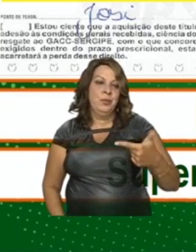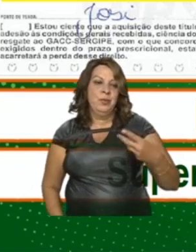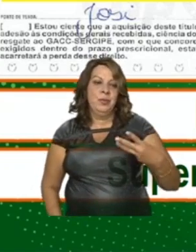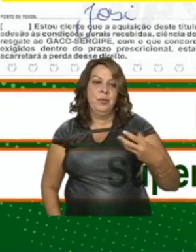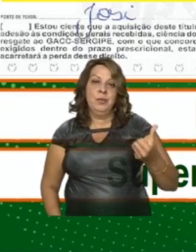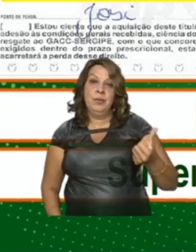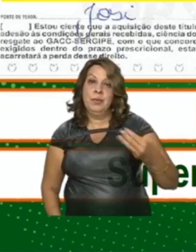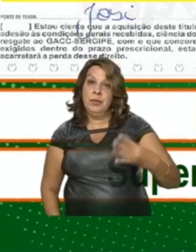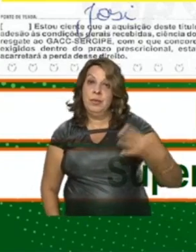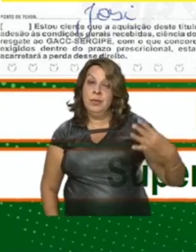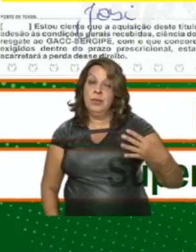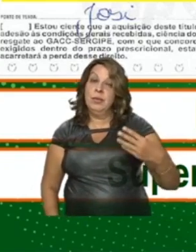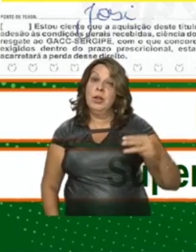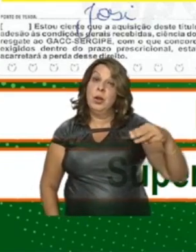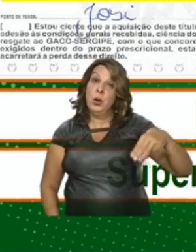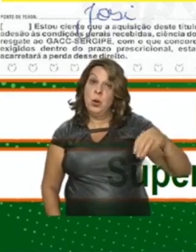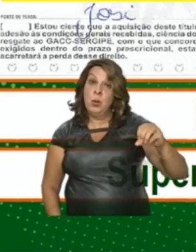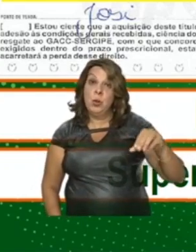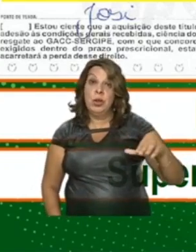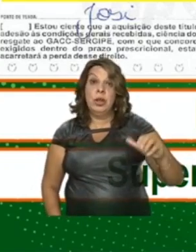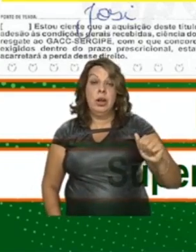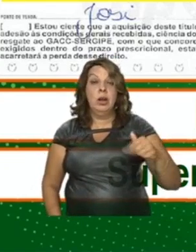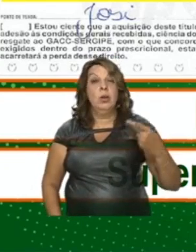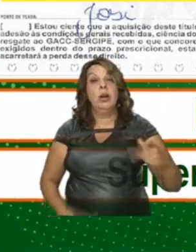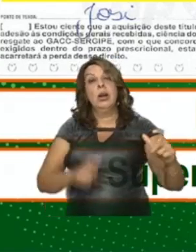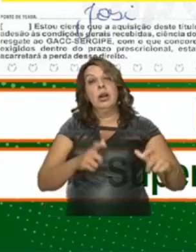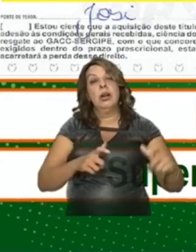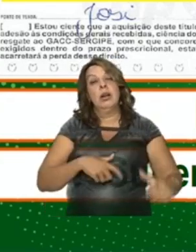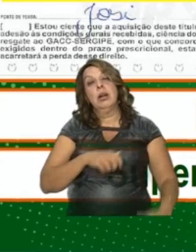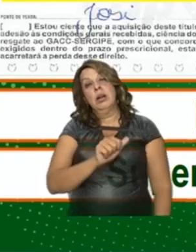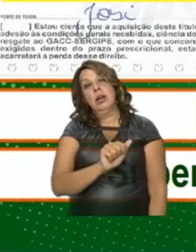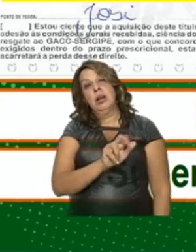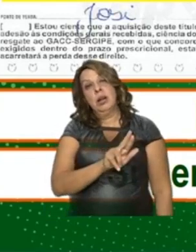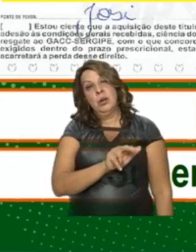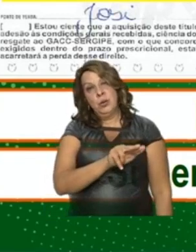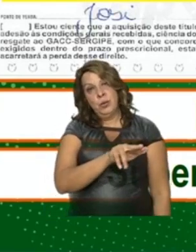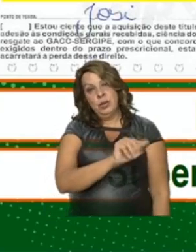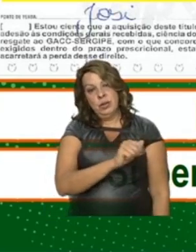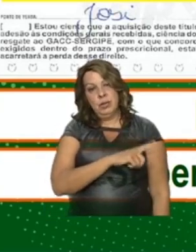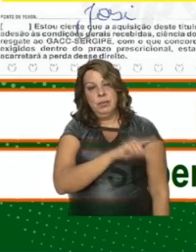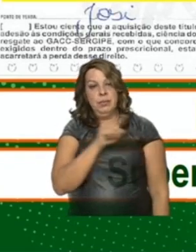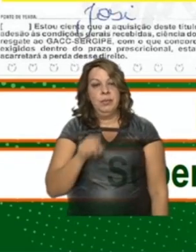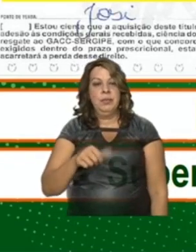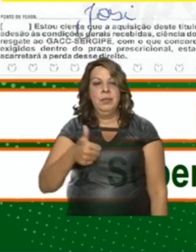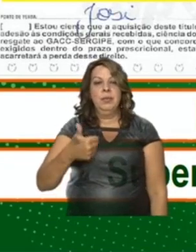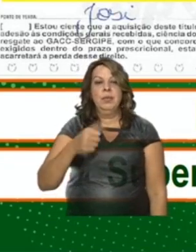123644, Mônica Silva, Bairro Aruana, quem Aracaju, adquiriu com Josi no Extra. E aqui o título